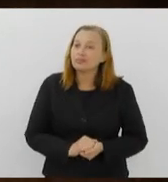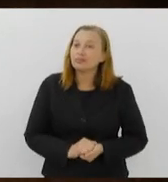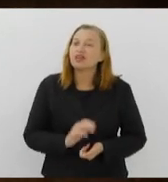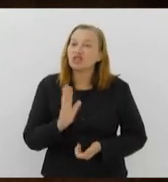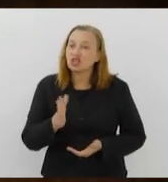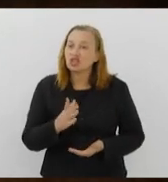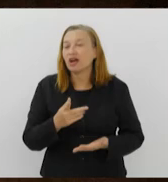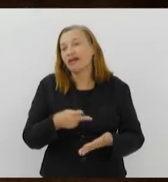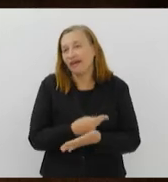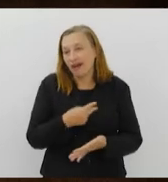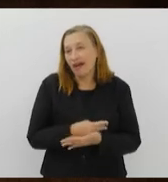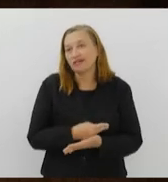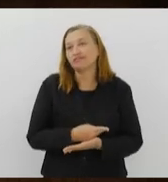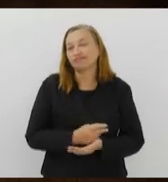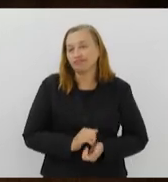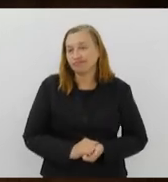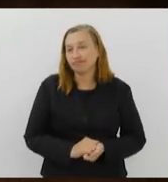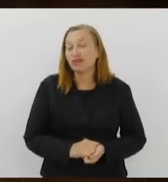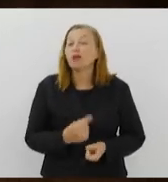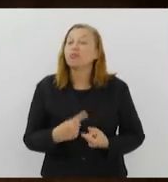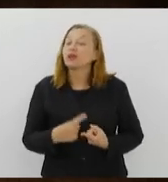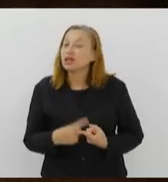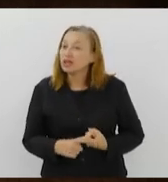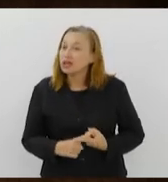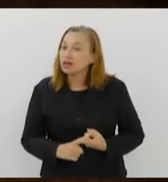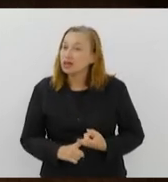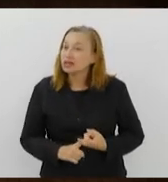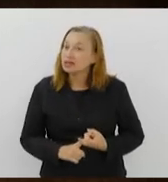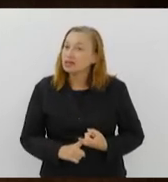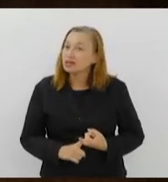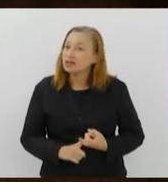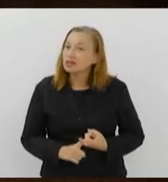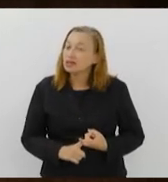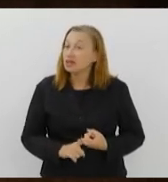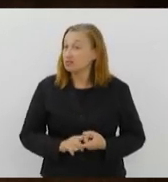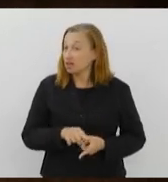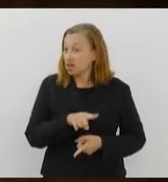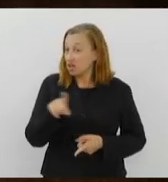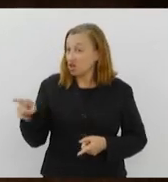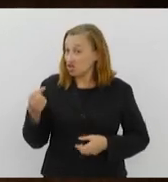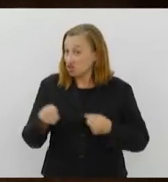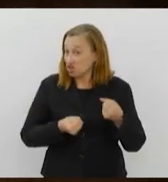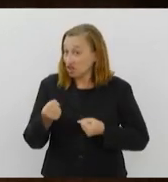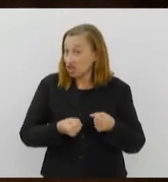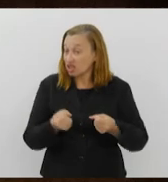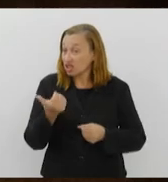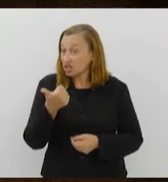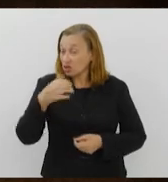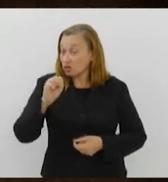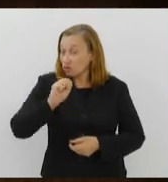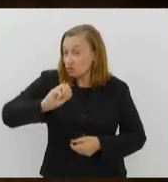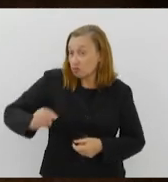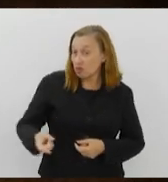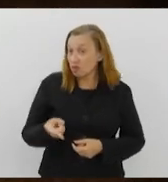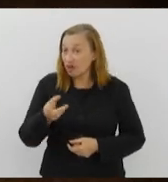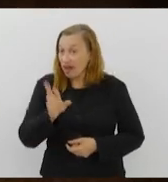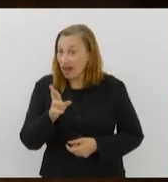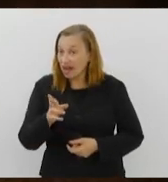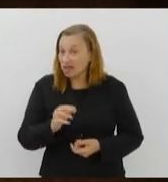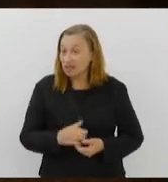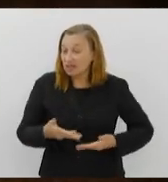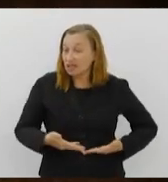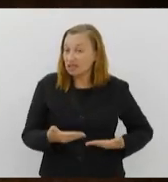começa errado por aí. Por quê? Que aquele veículo de R$18 mil está servindo